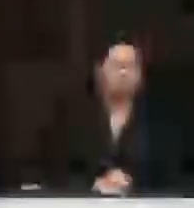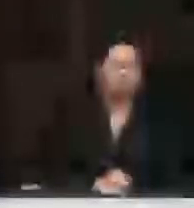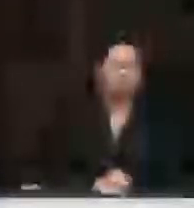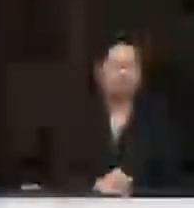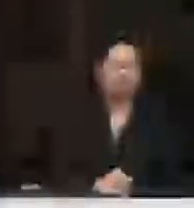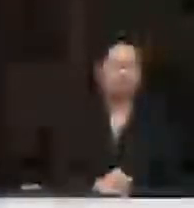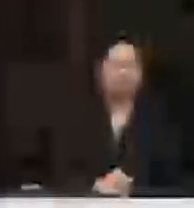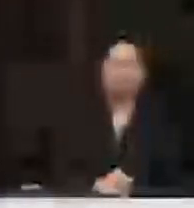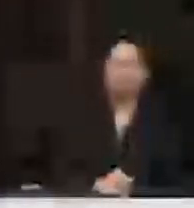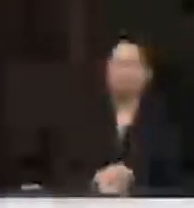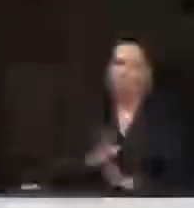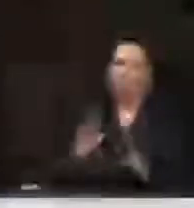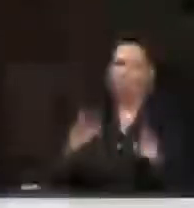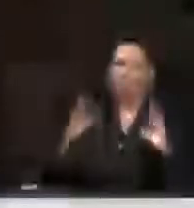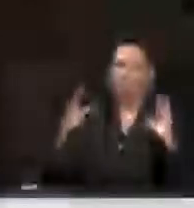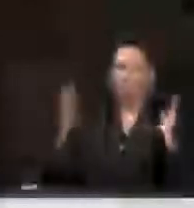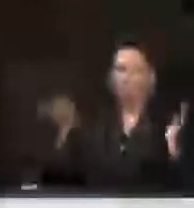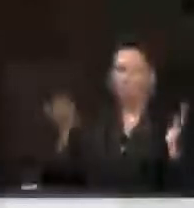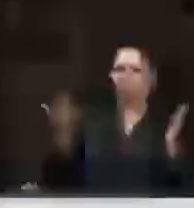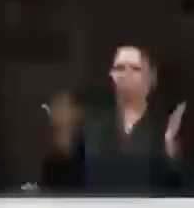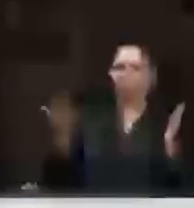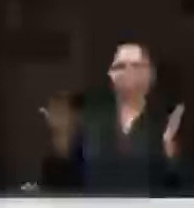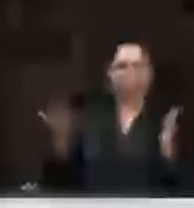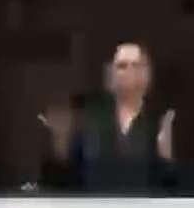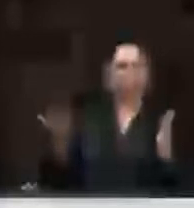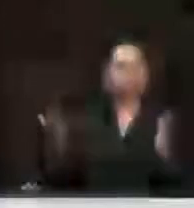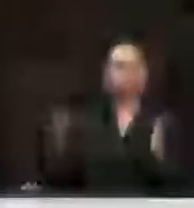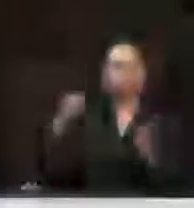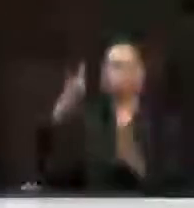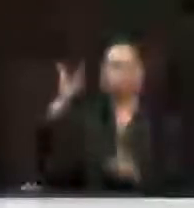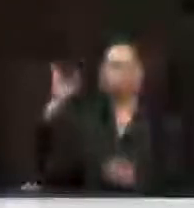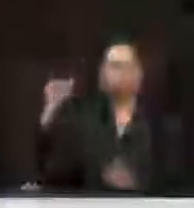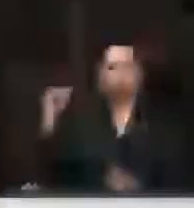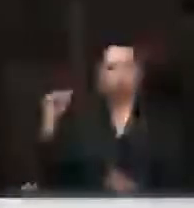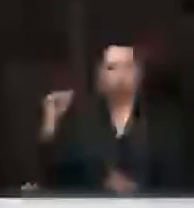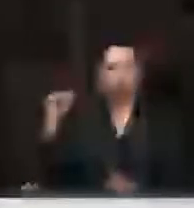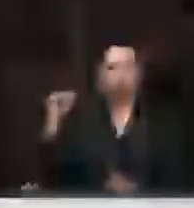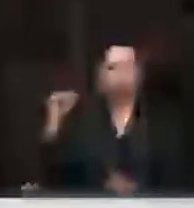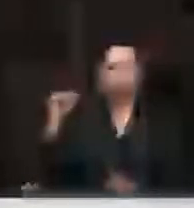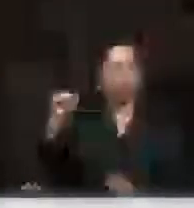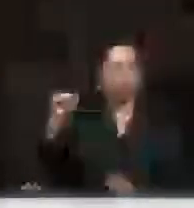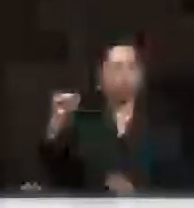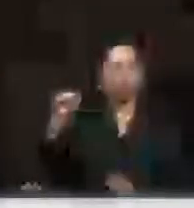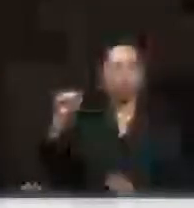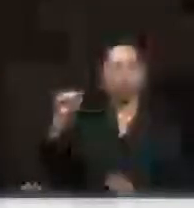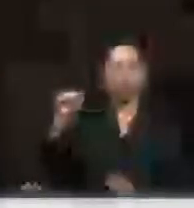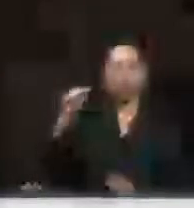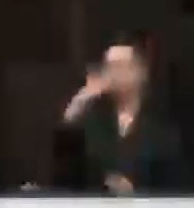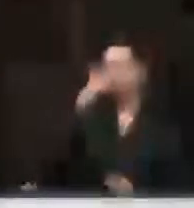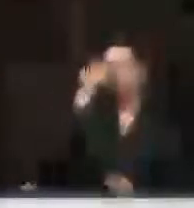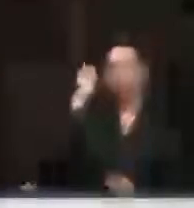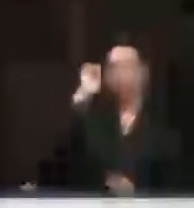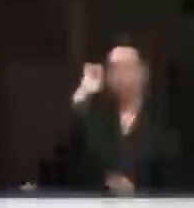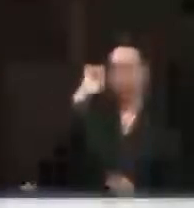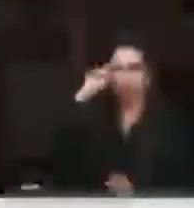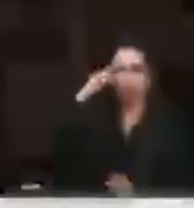as comemorações pelo Dia da Consciência Negra.